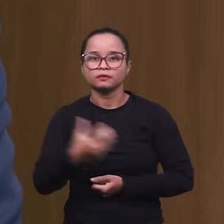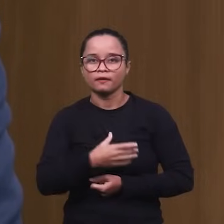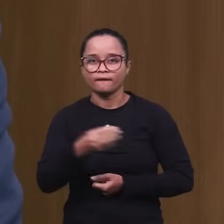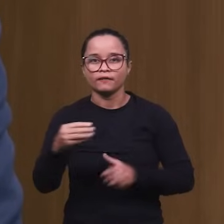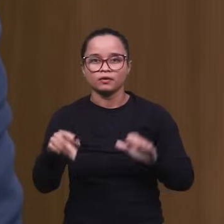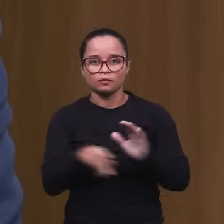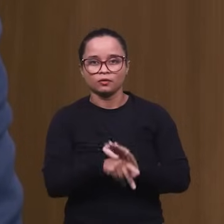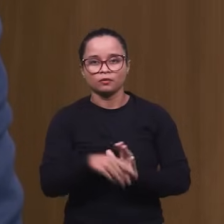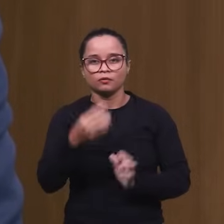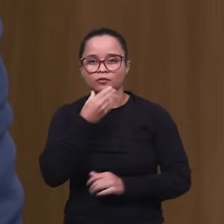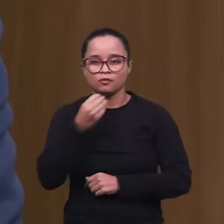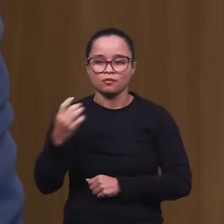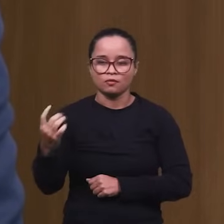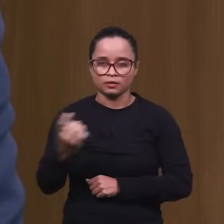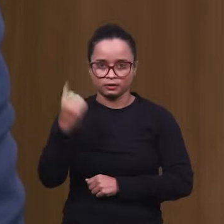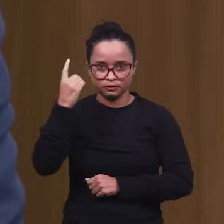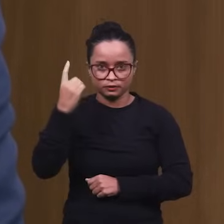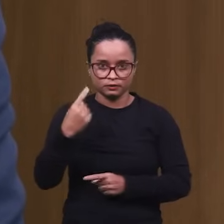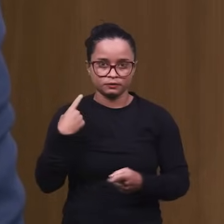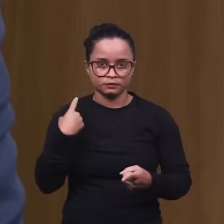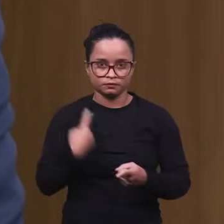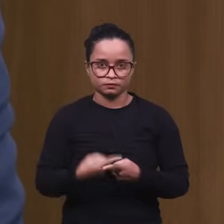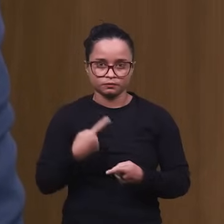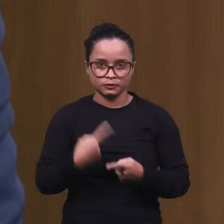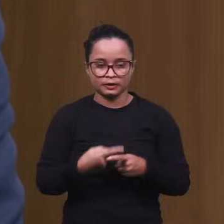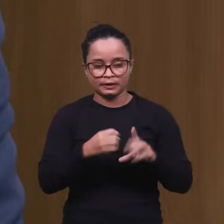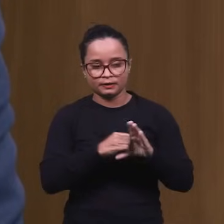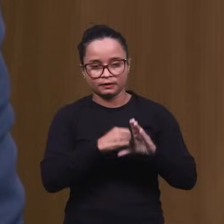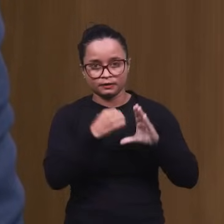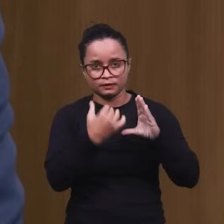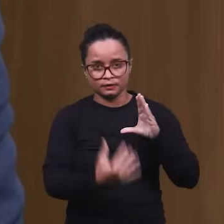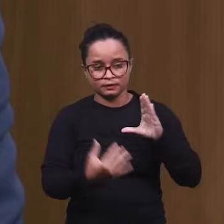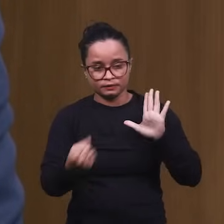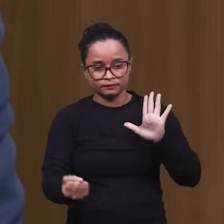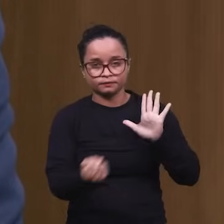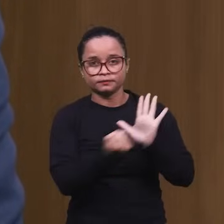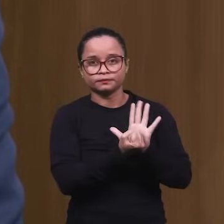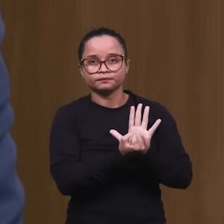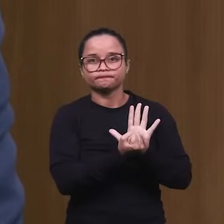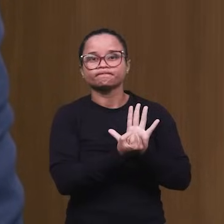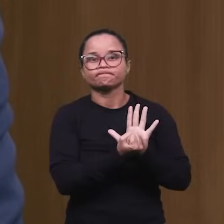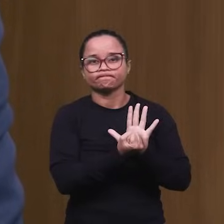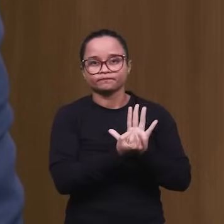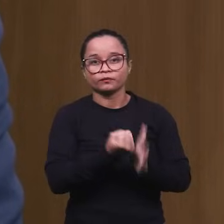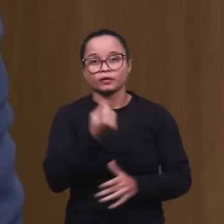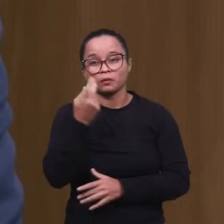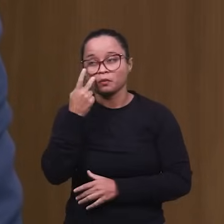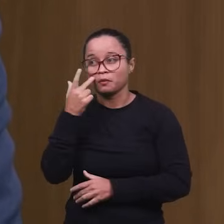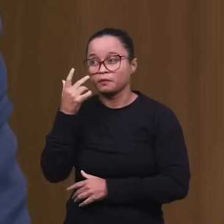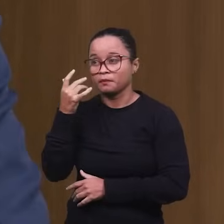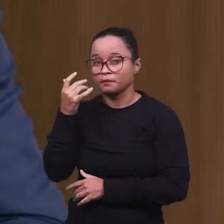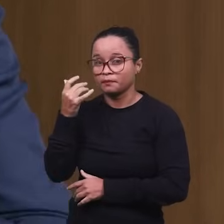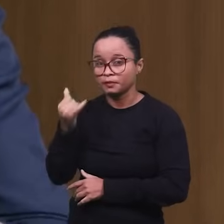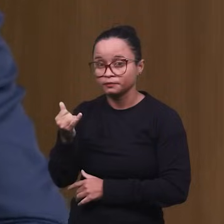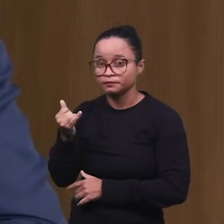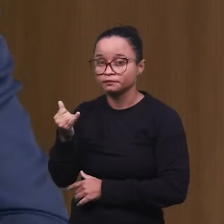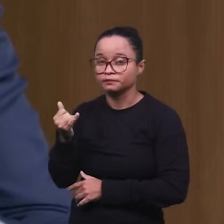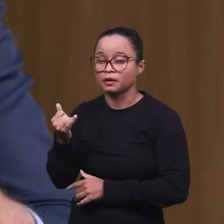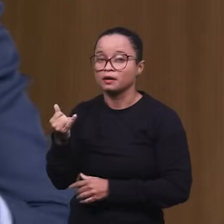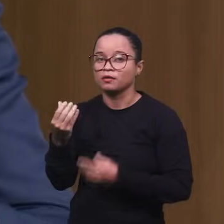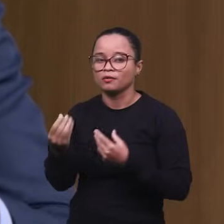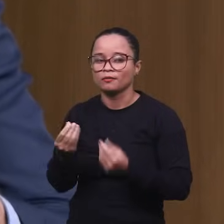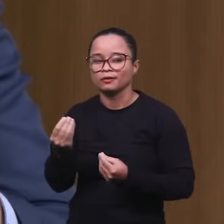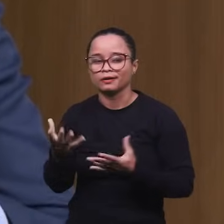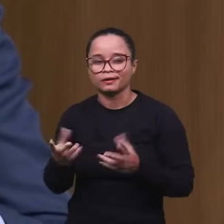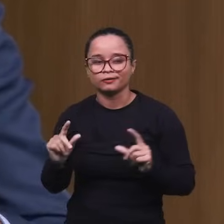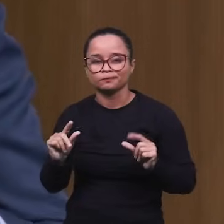Davi por conta dessa característica marcante dele como pai, de deixar,